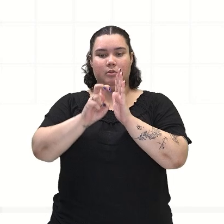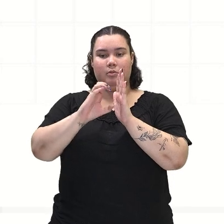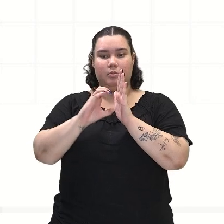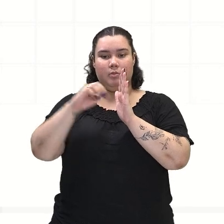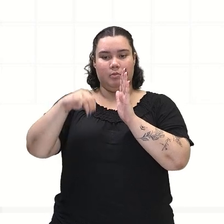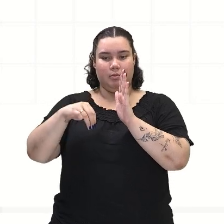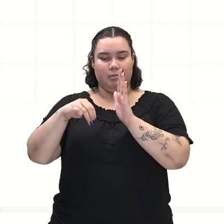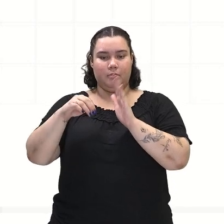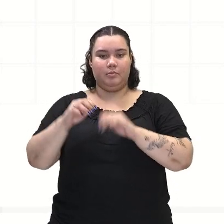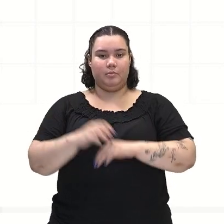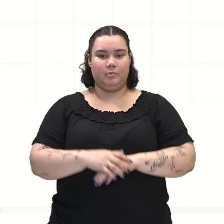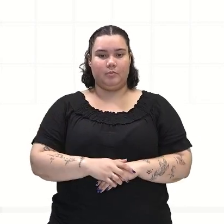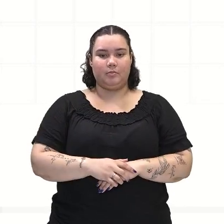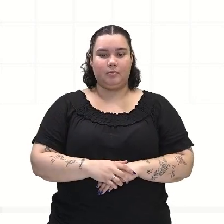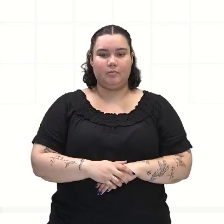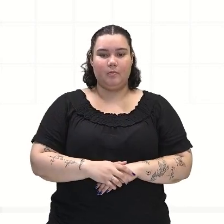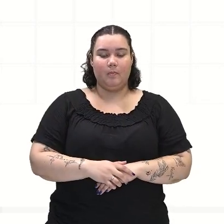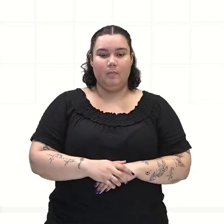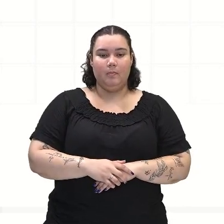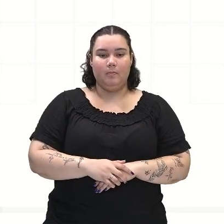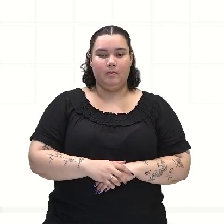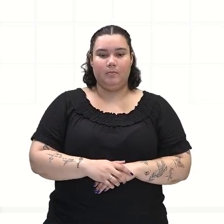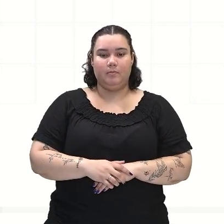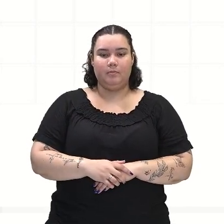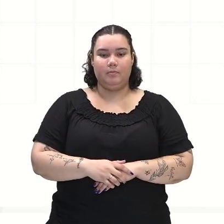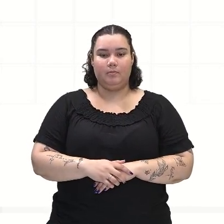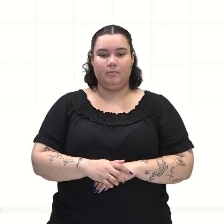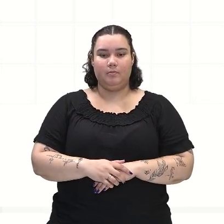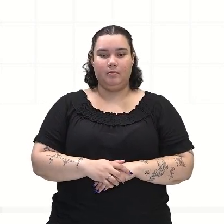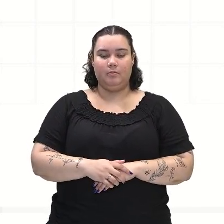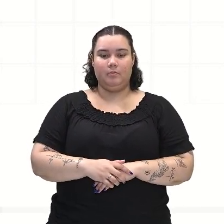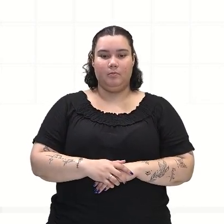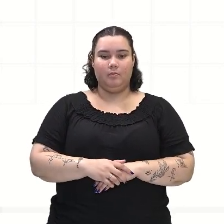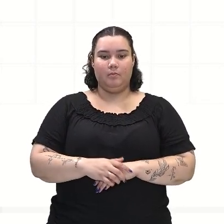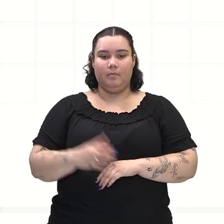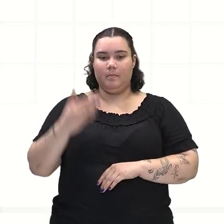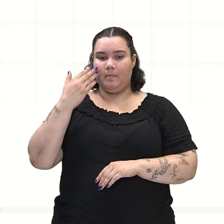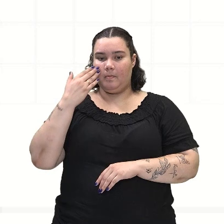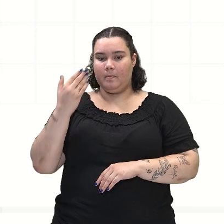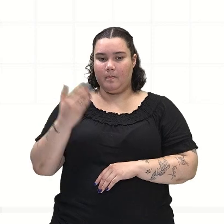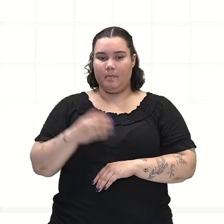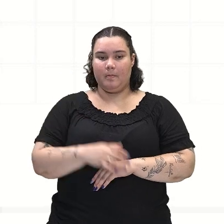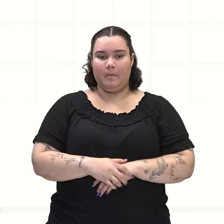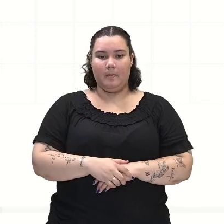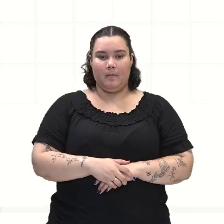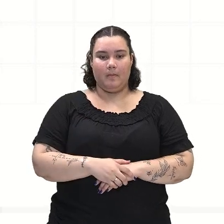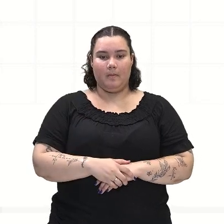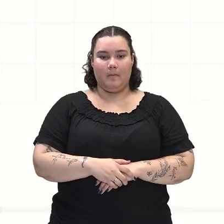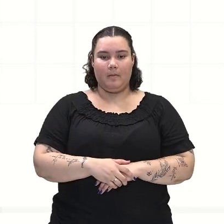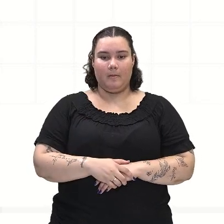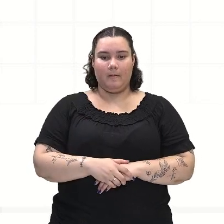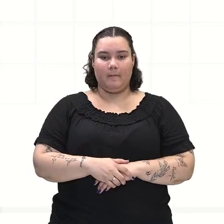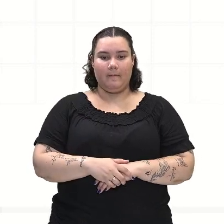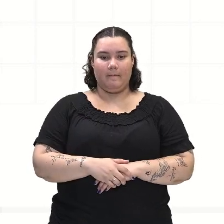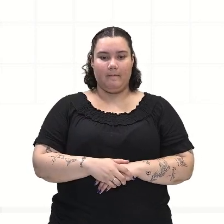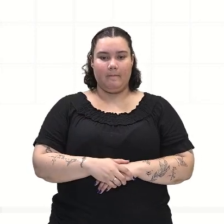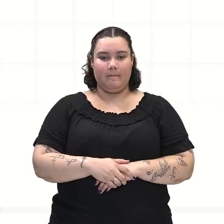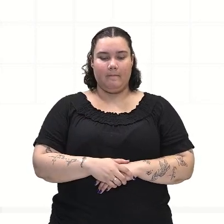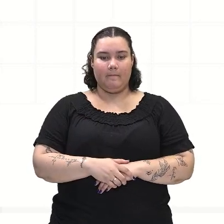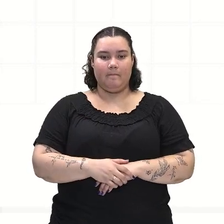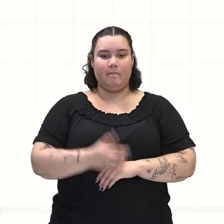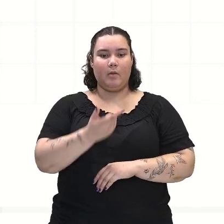quanto? 300. Então, a próxima folha viria aqui por cima, ó. Pá, pá, pá.